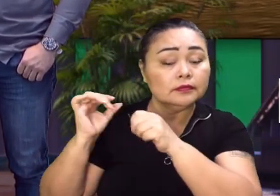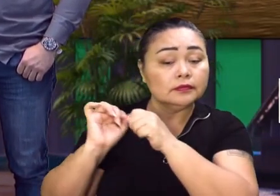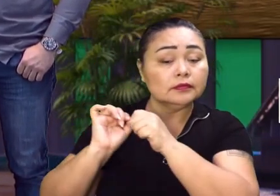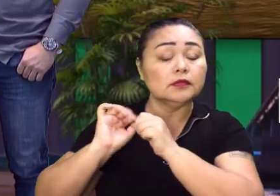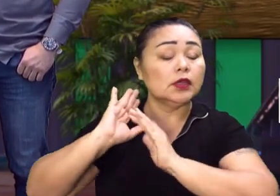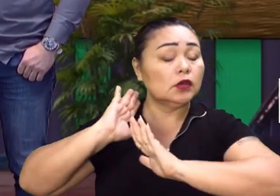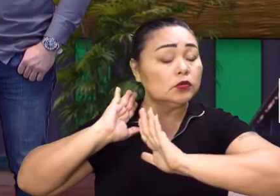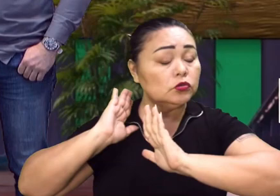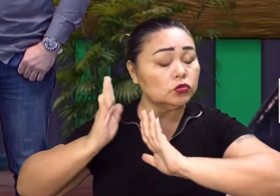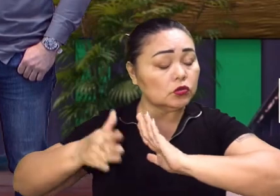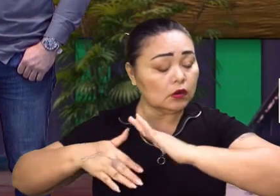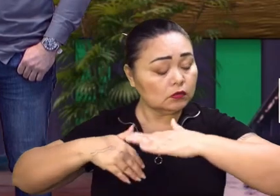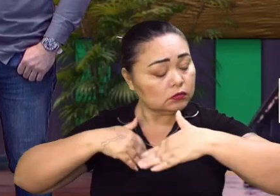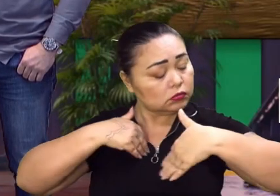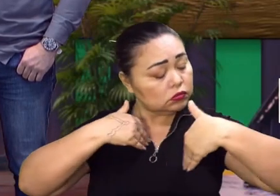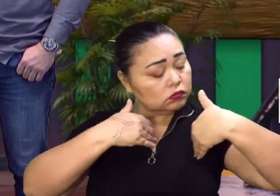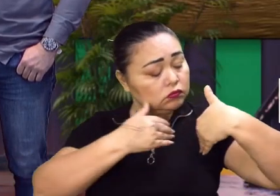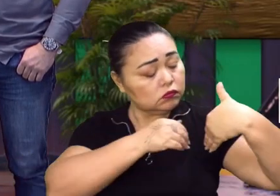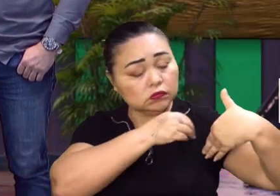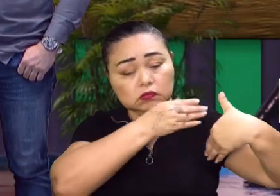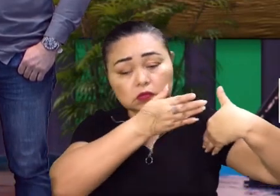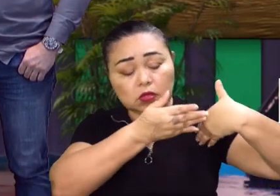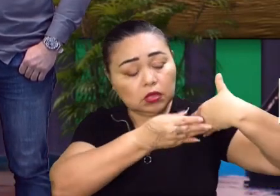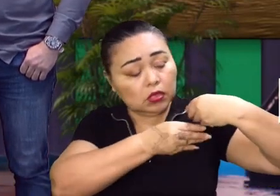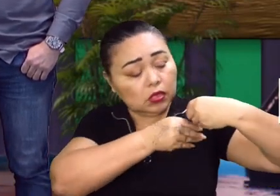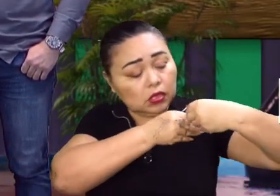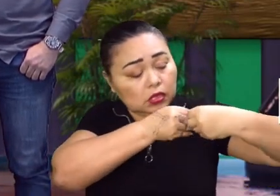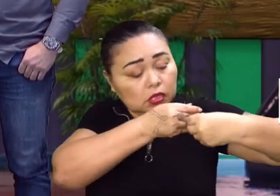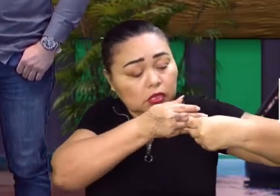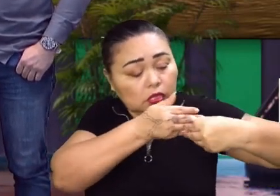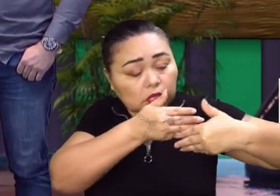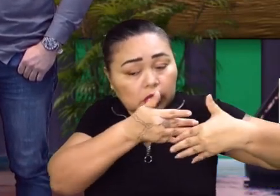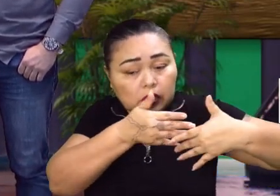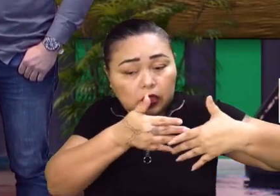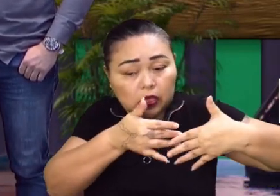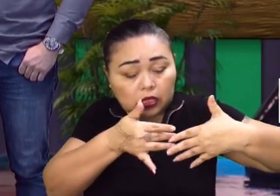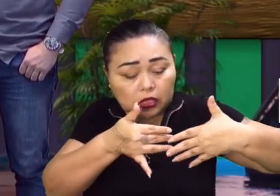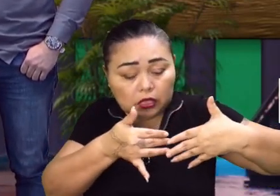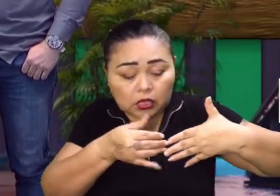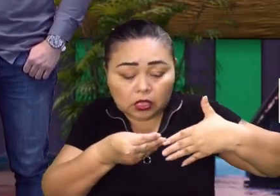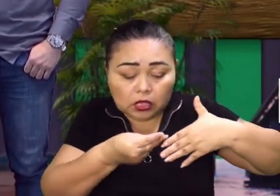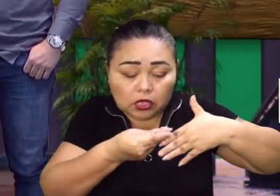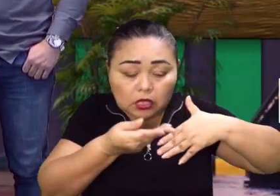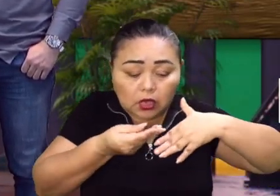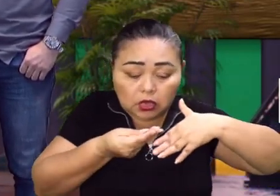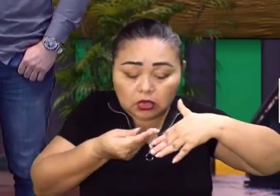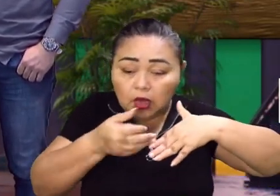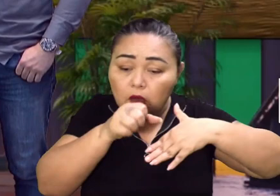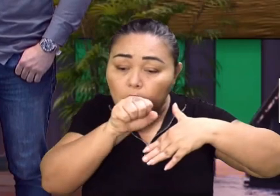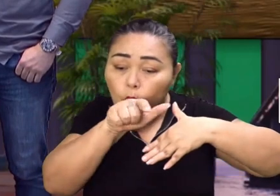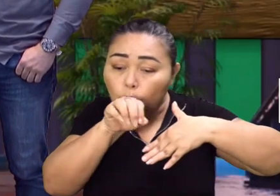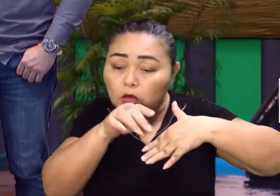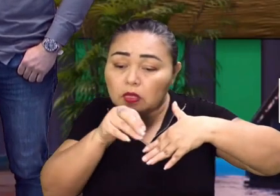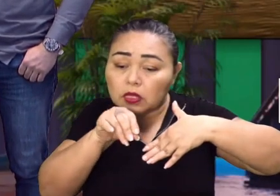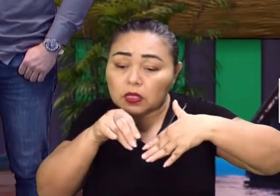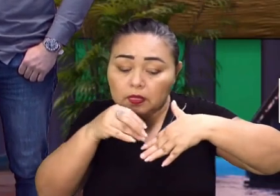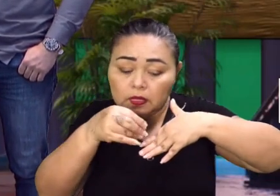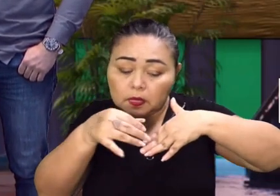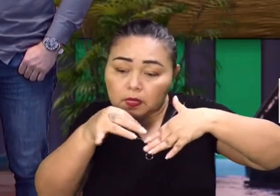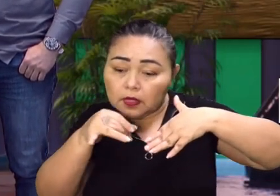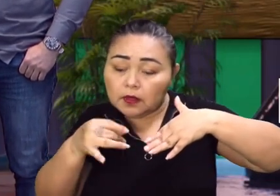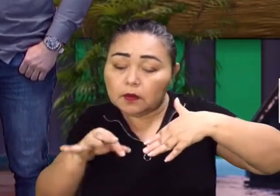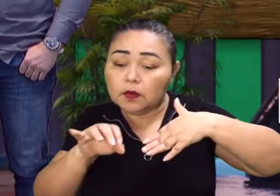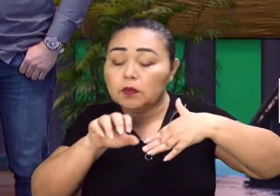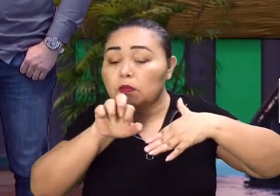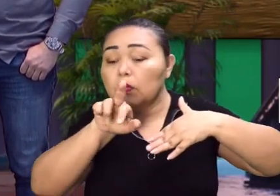por um processo de erosão muito intenso muito bem de desgaste Mas isso também pode